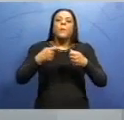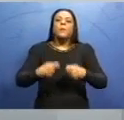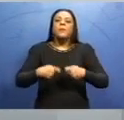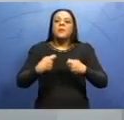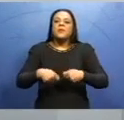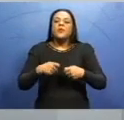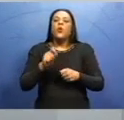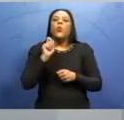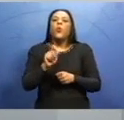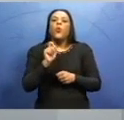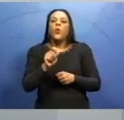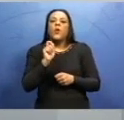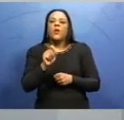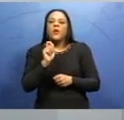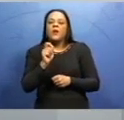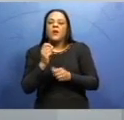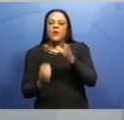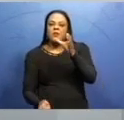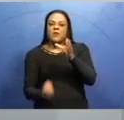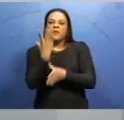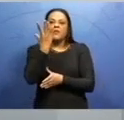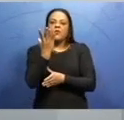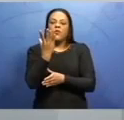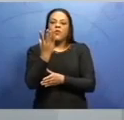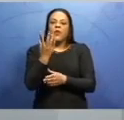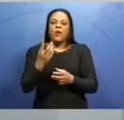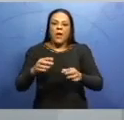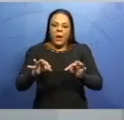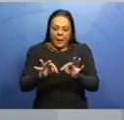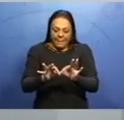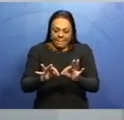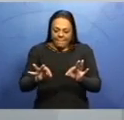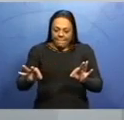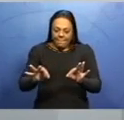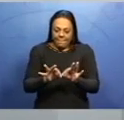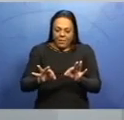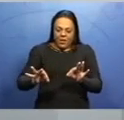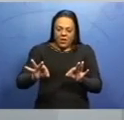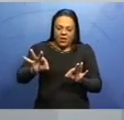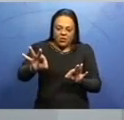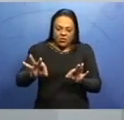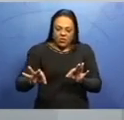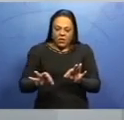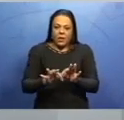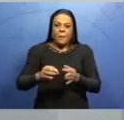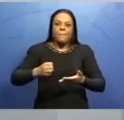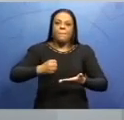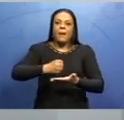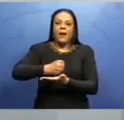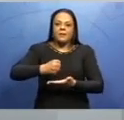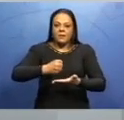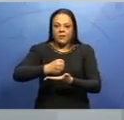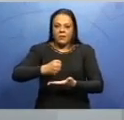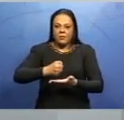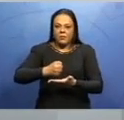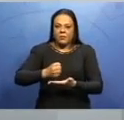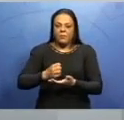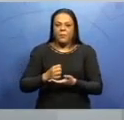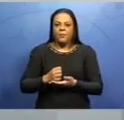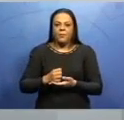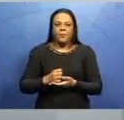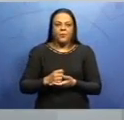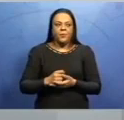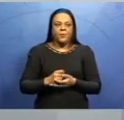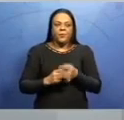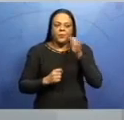em qualquer lugar do mundo, fosse a mesma medida, certo? O Sistema Internacional de